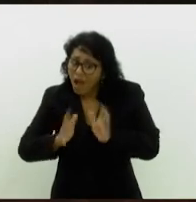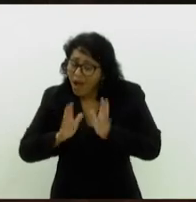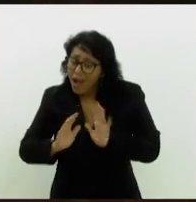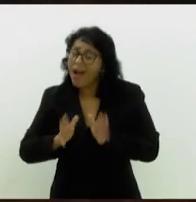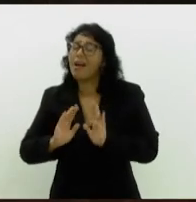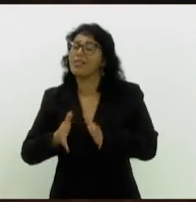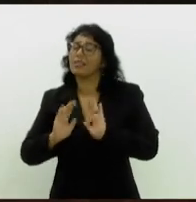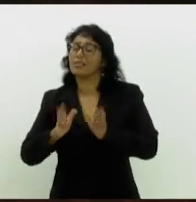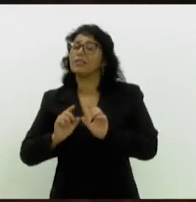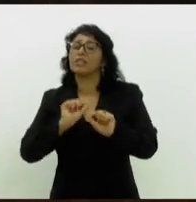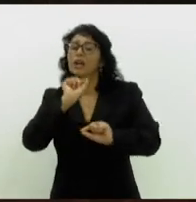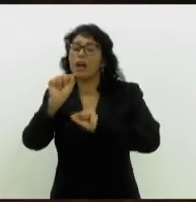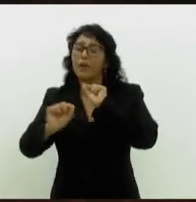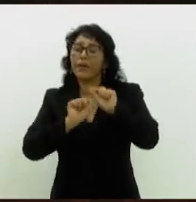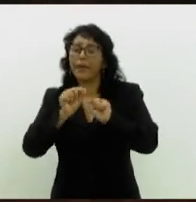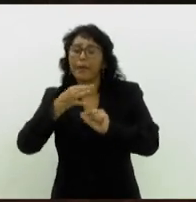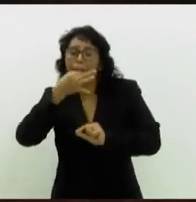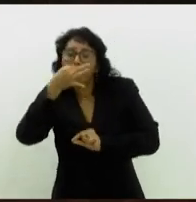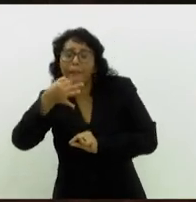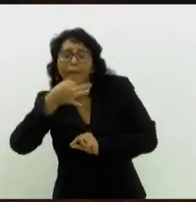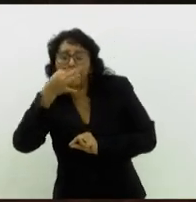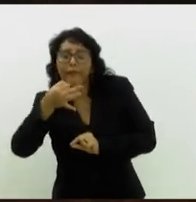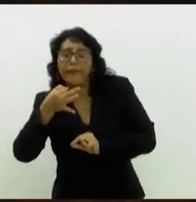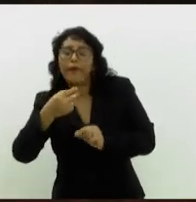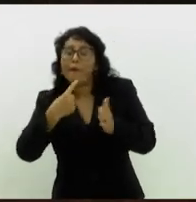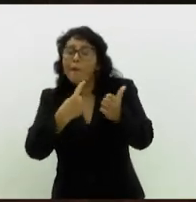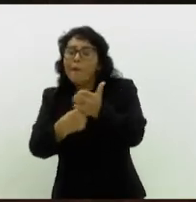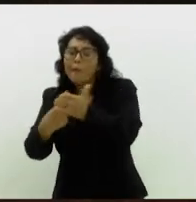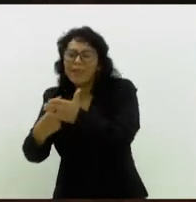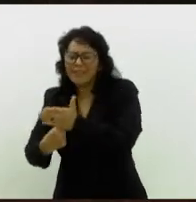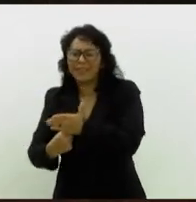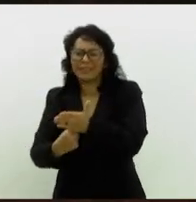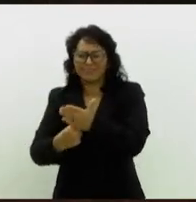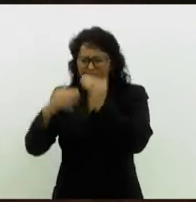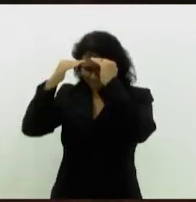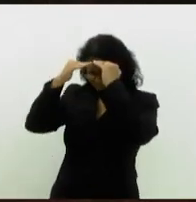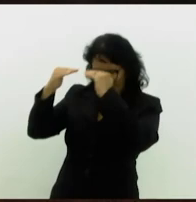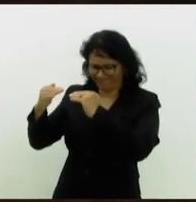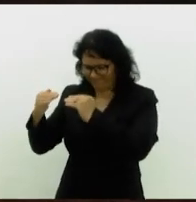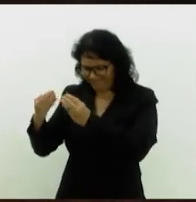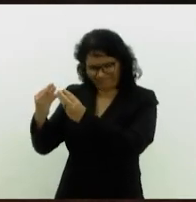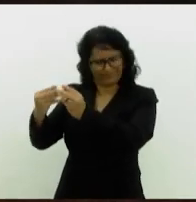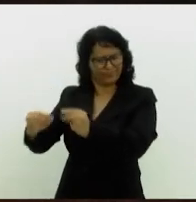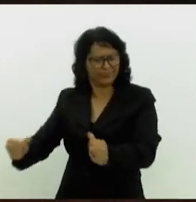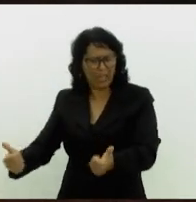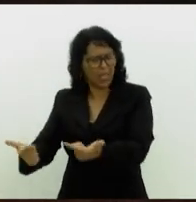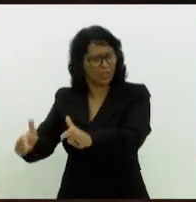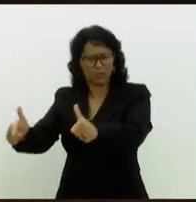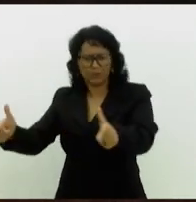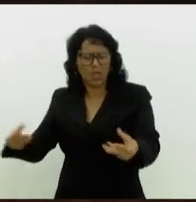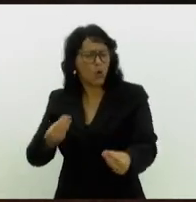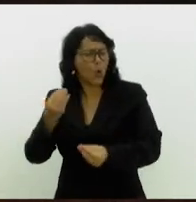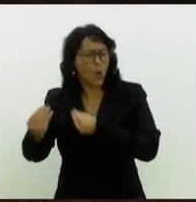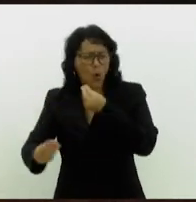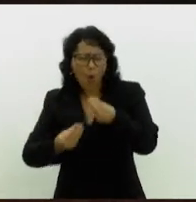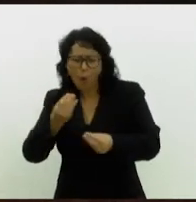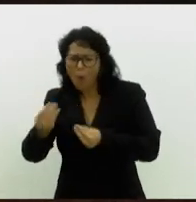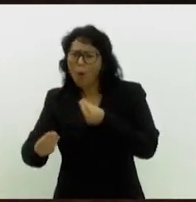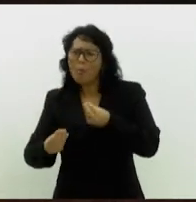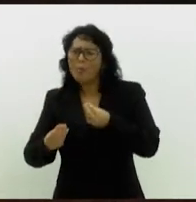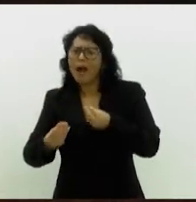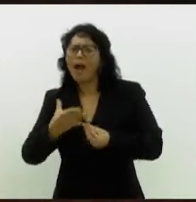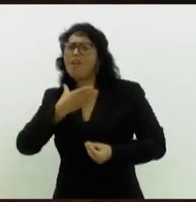o argumento de que está desrespeitando o regime de recuperação fiscal além de